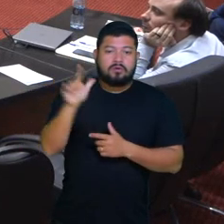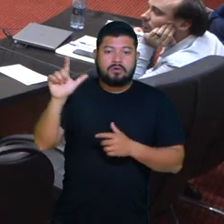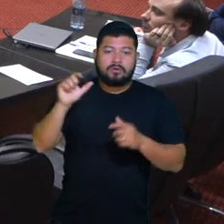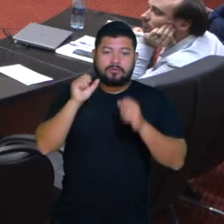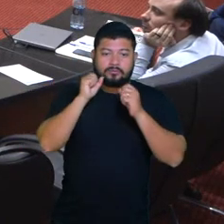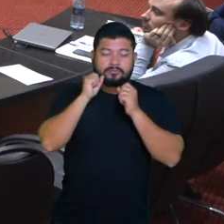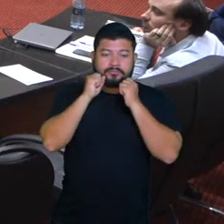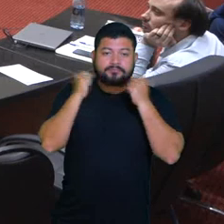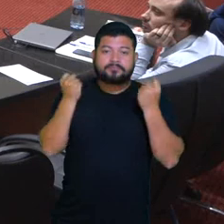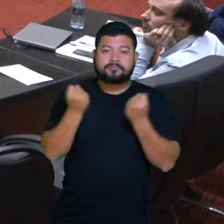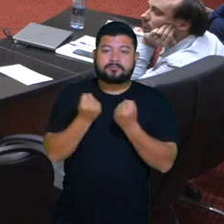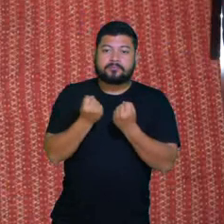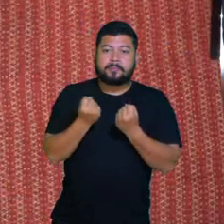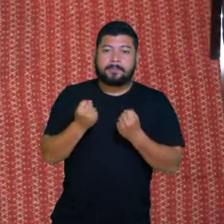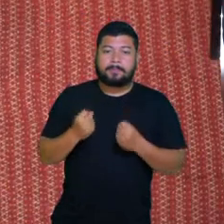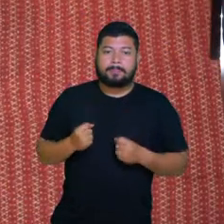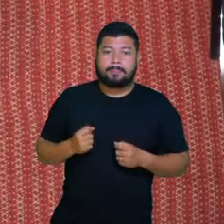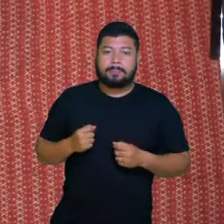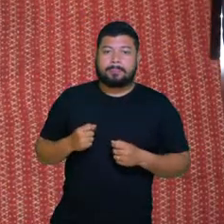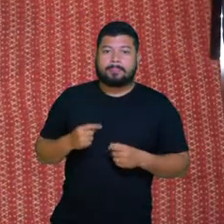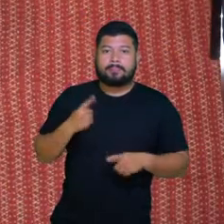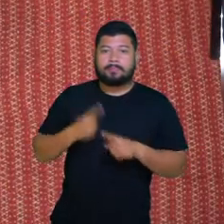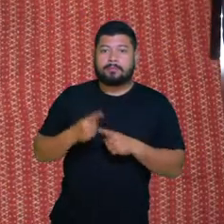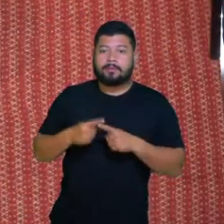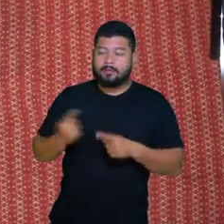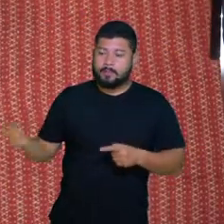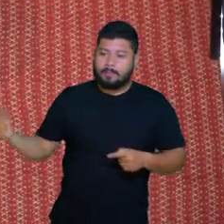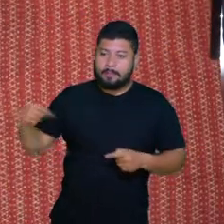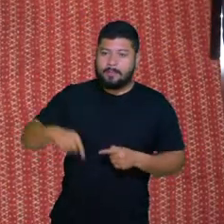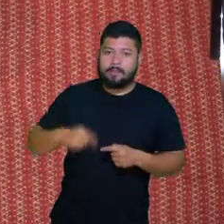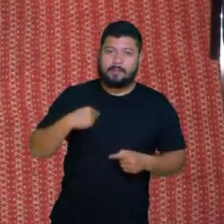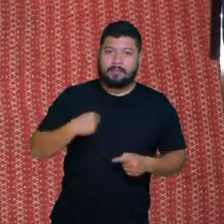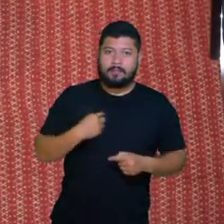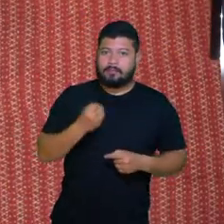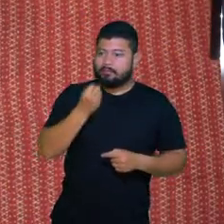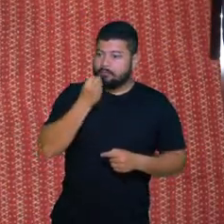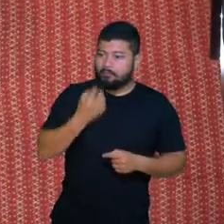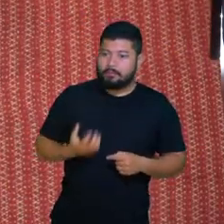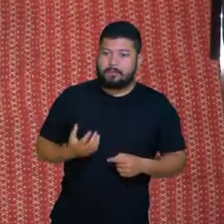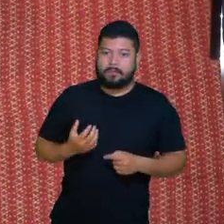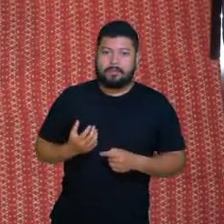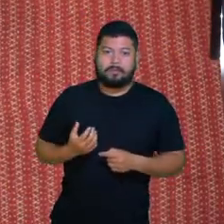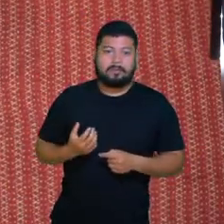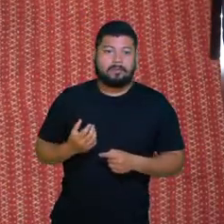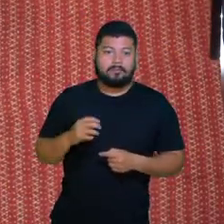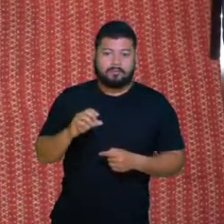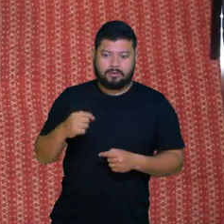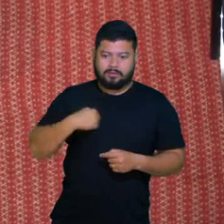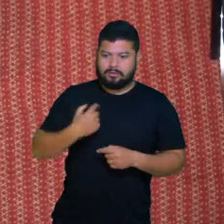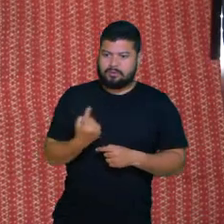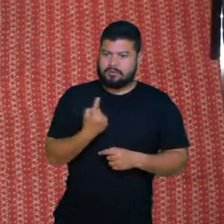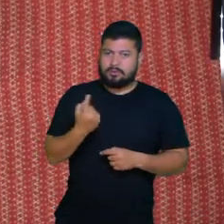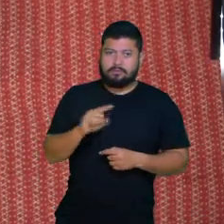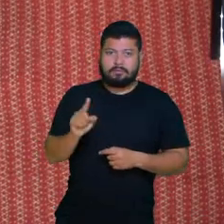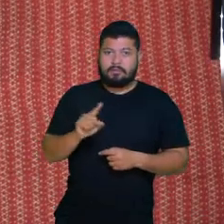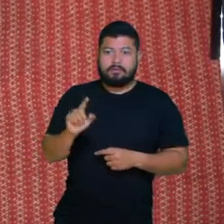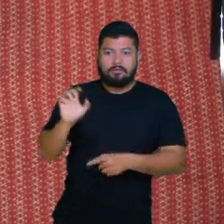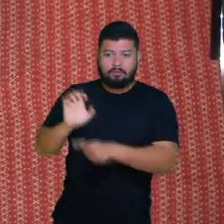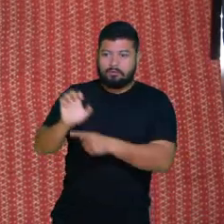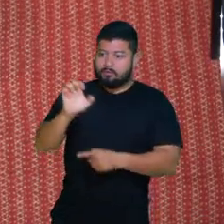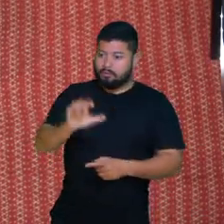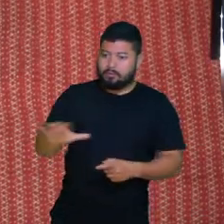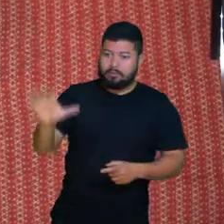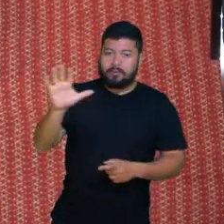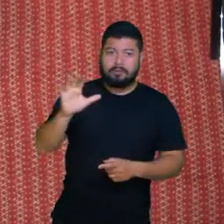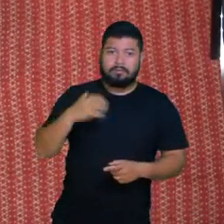está aqui está sendo muito imprescindível para Santa Catarina eu não ia falar mas